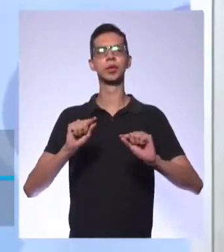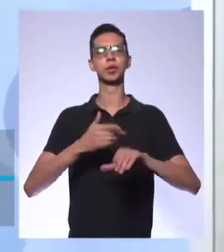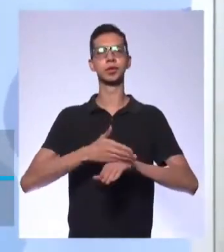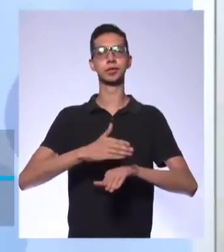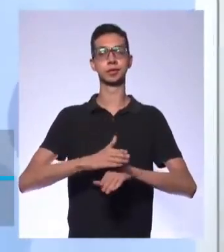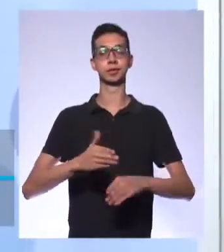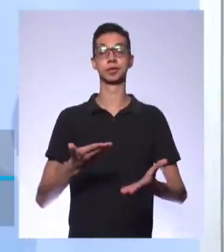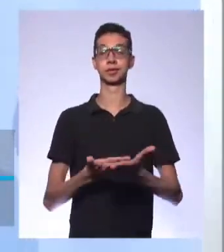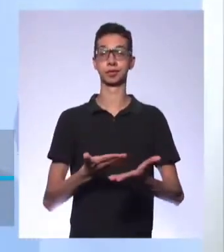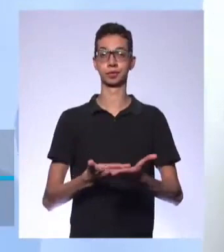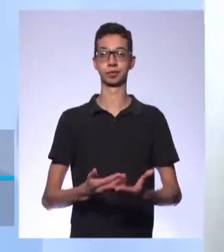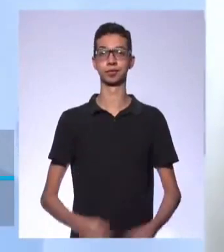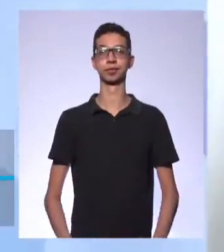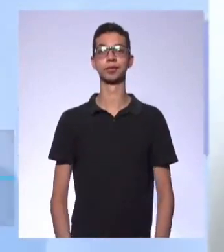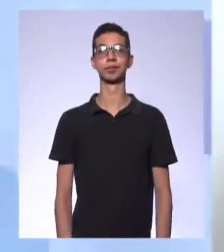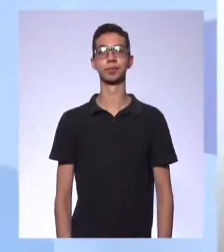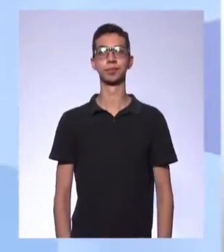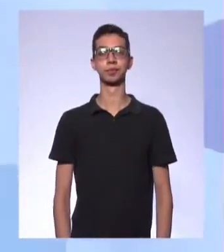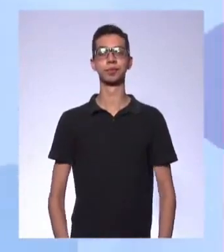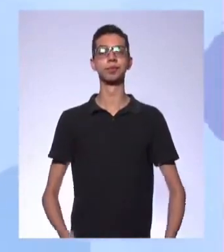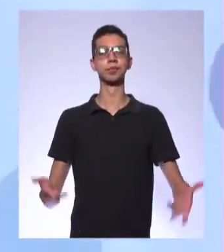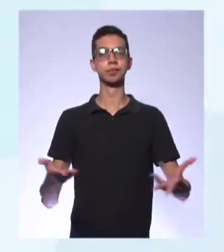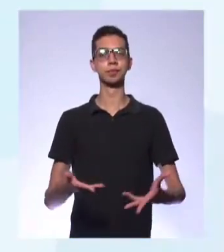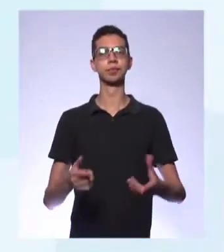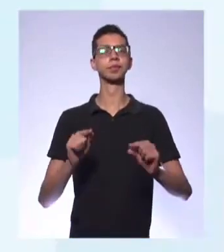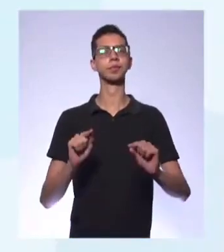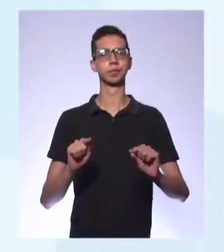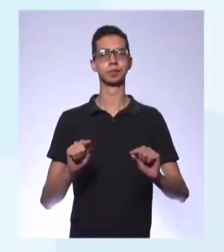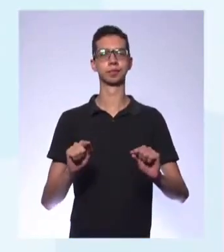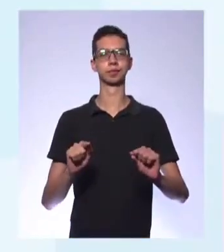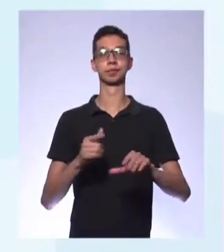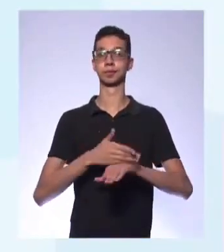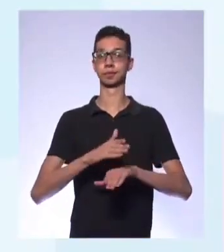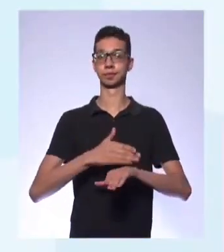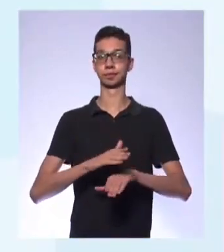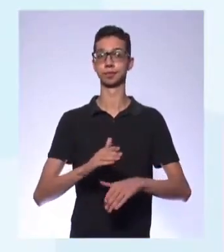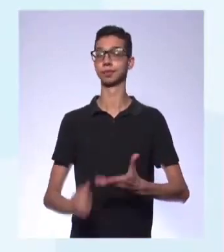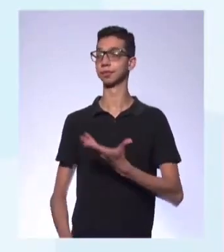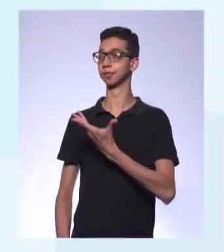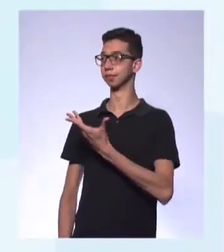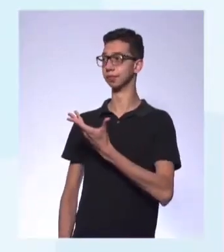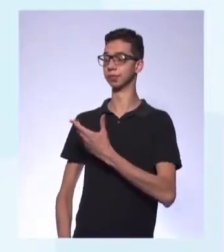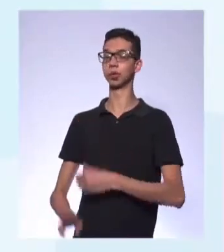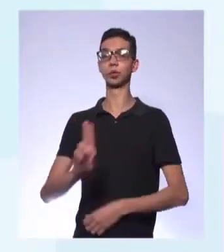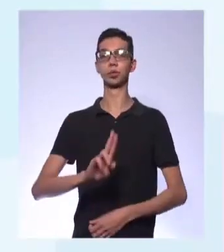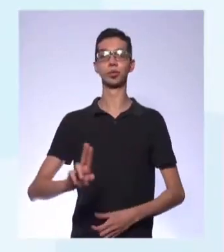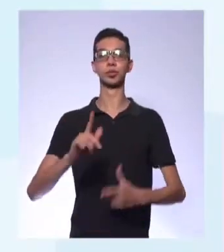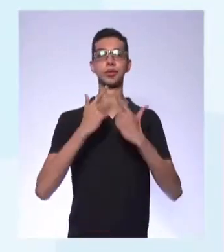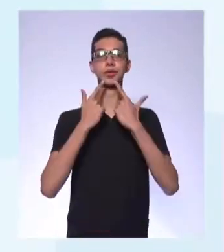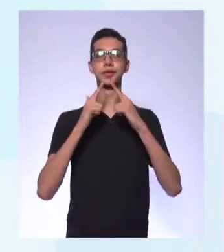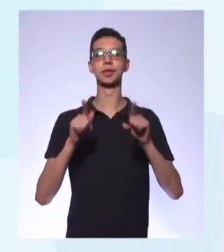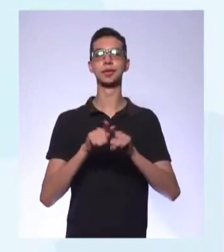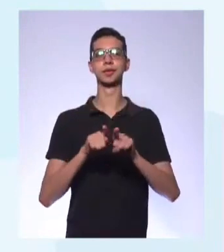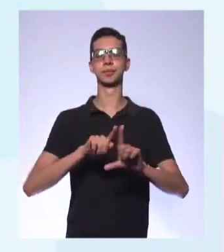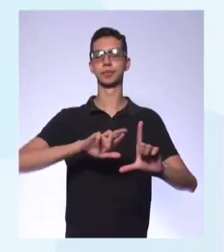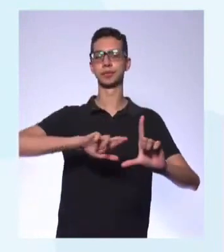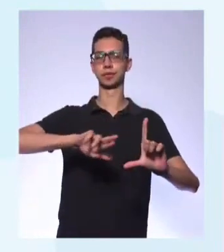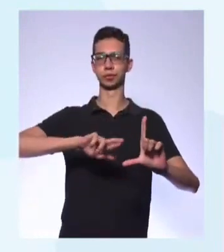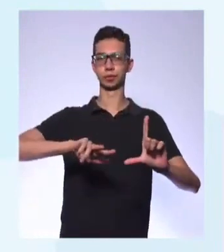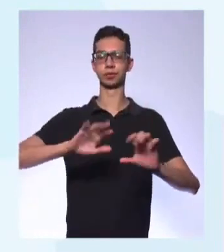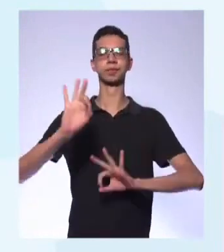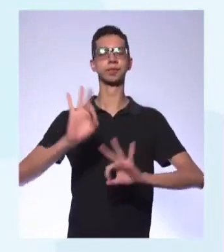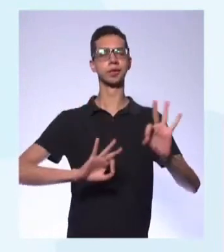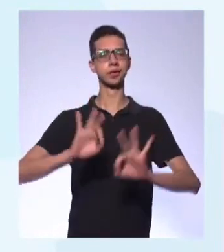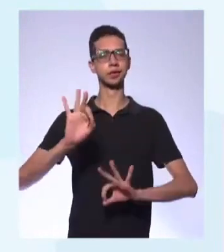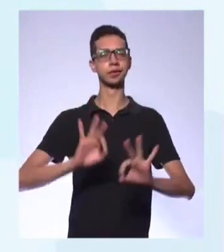aula. A nossa habilidade de hoje é usar linguagens e mídias em situações de planejamento e desenvolvimento